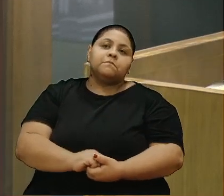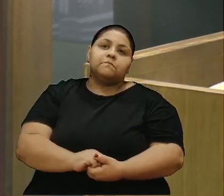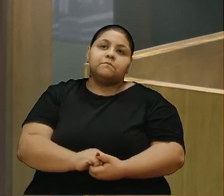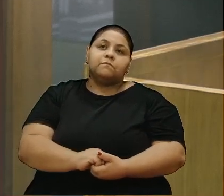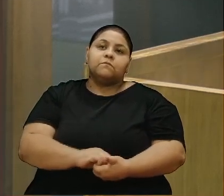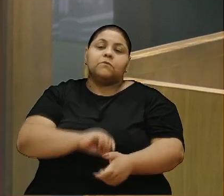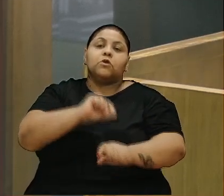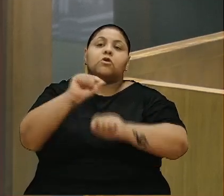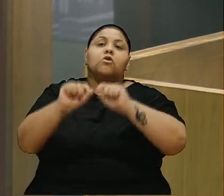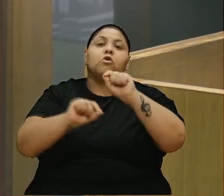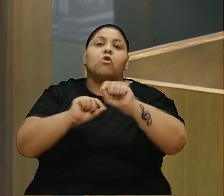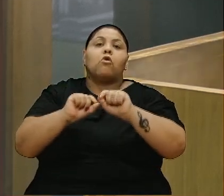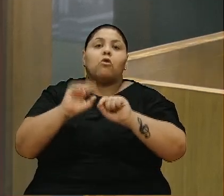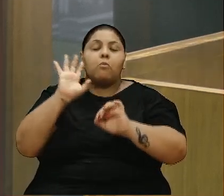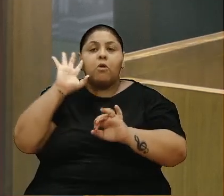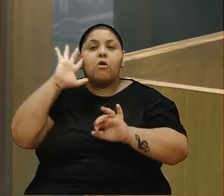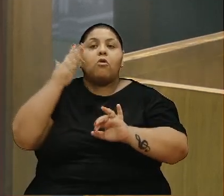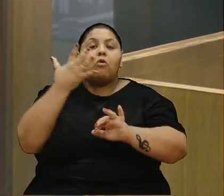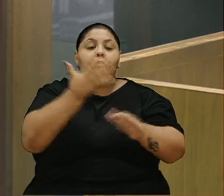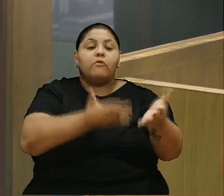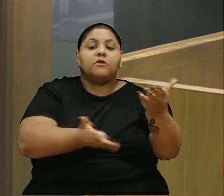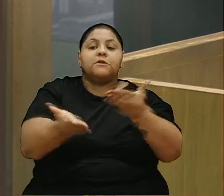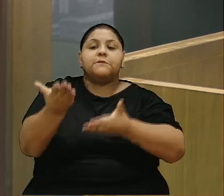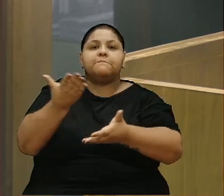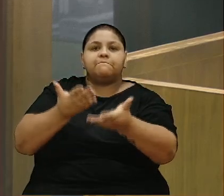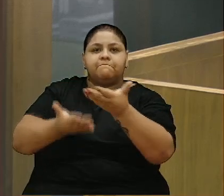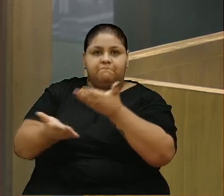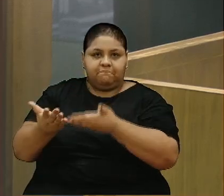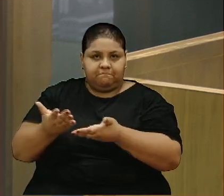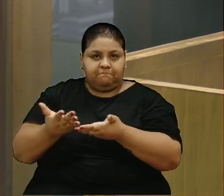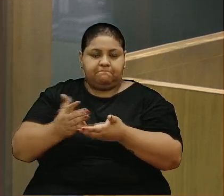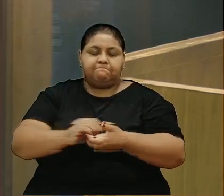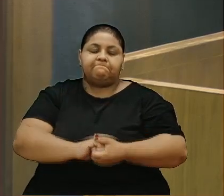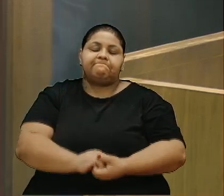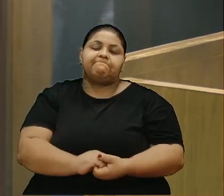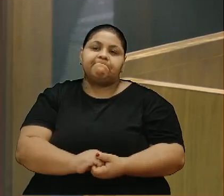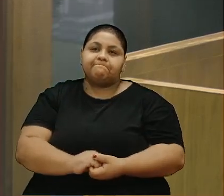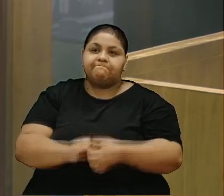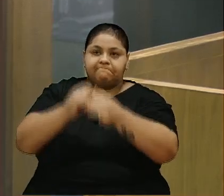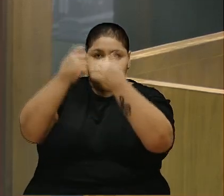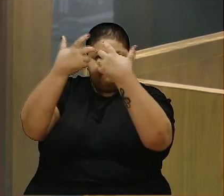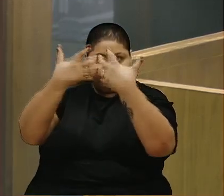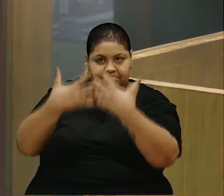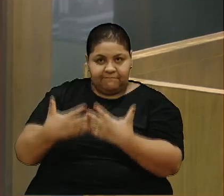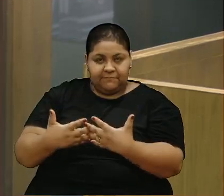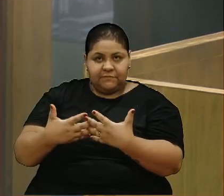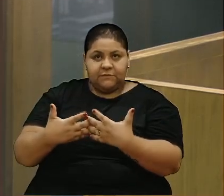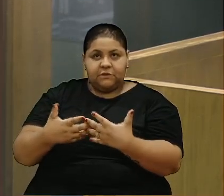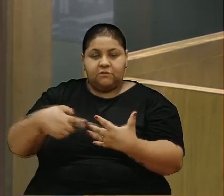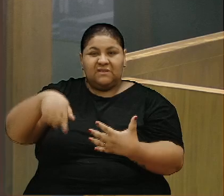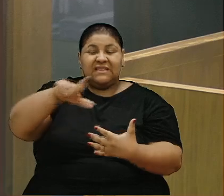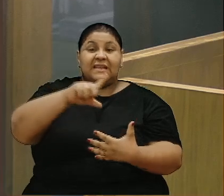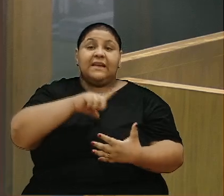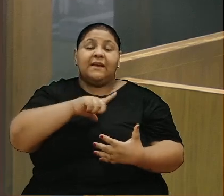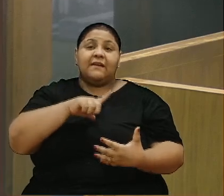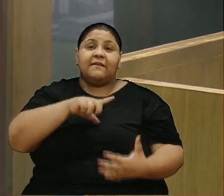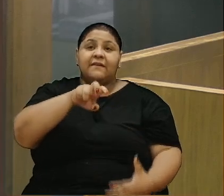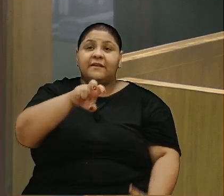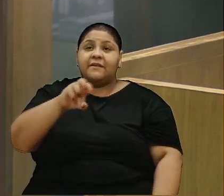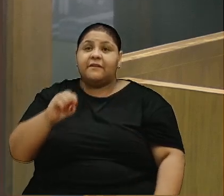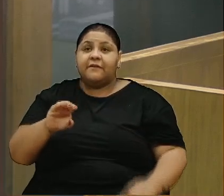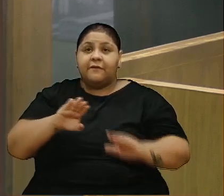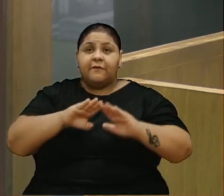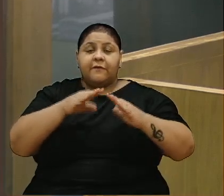Como se dá o atendimento da rede municipal? Muito bem. Nós temos 50 escolas